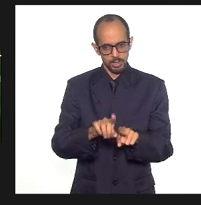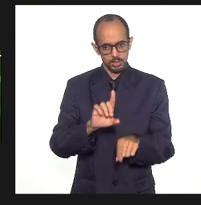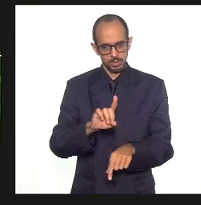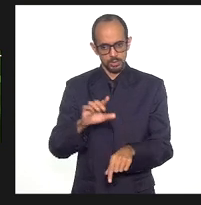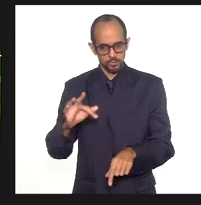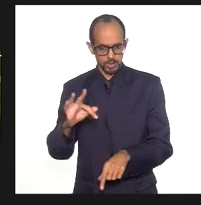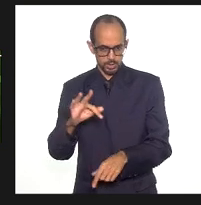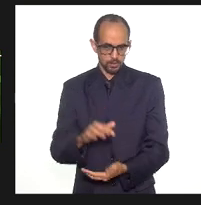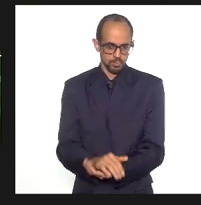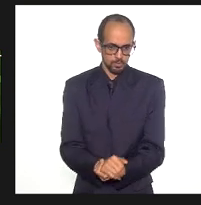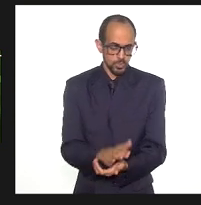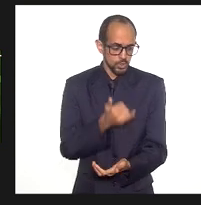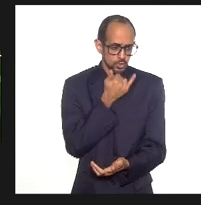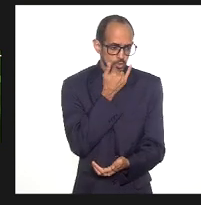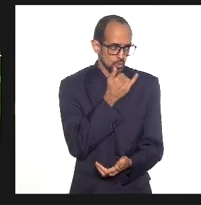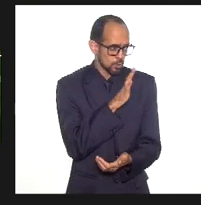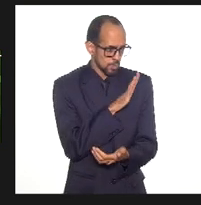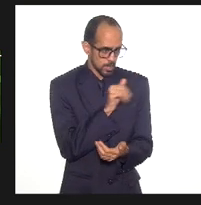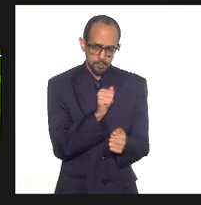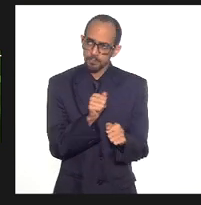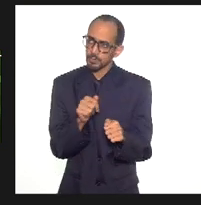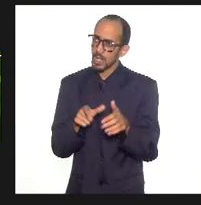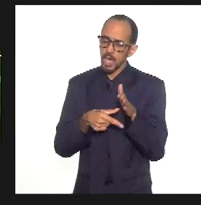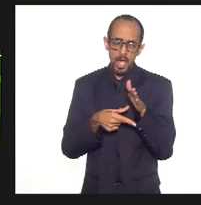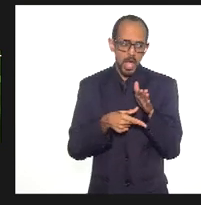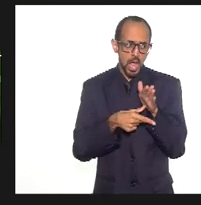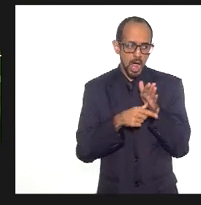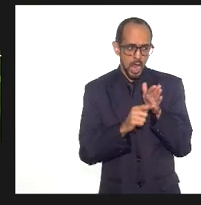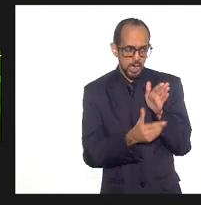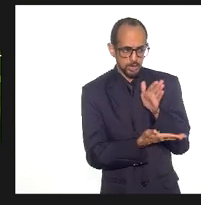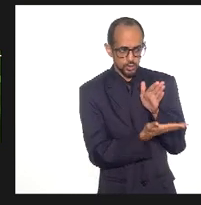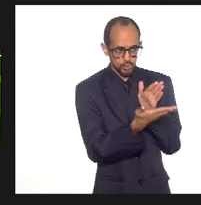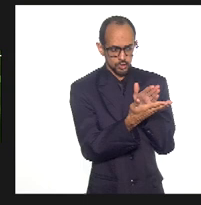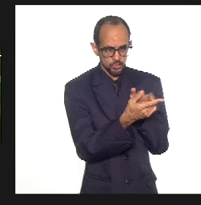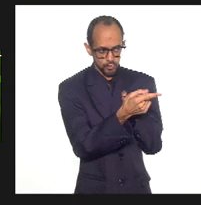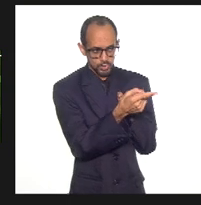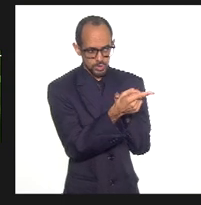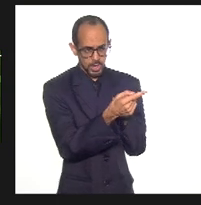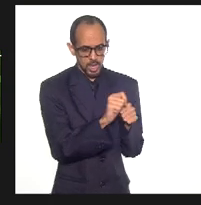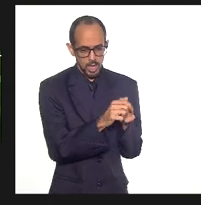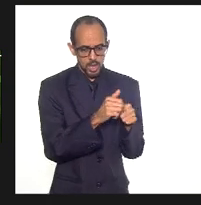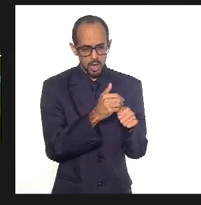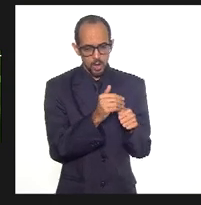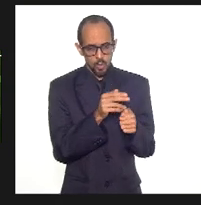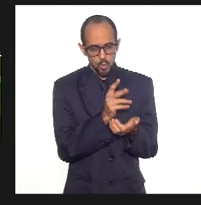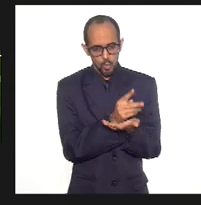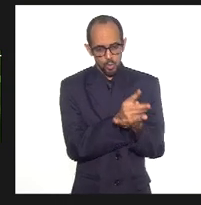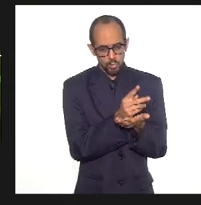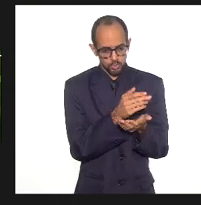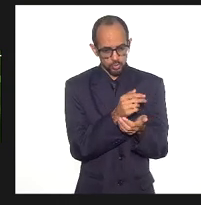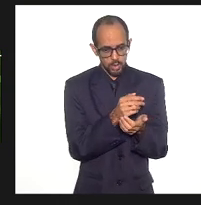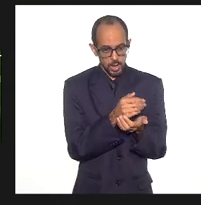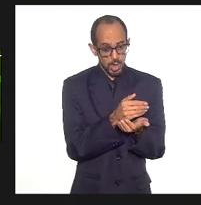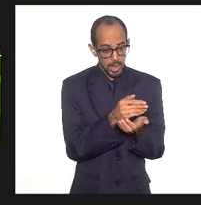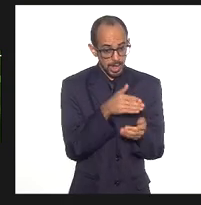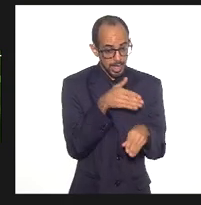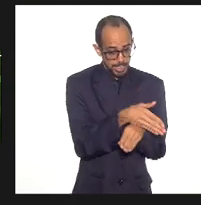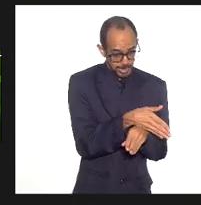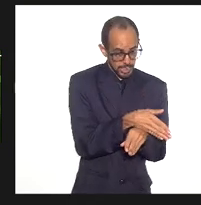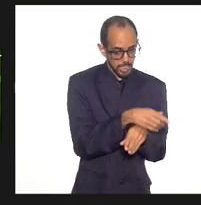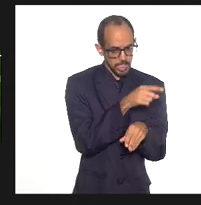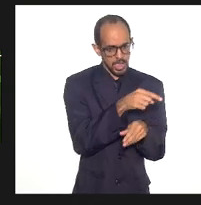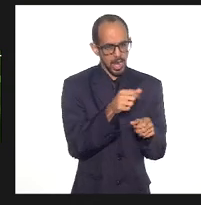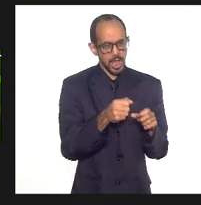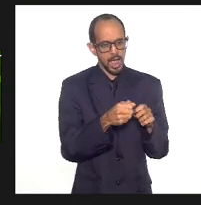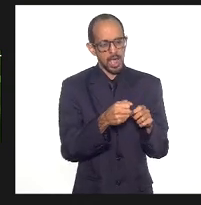Perfeito, deputado. Antes de vossa senhoria entrar especificamente nos